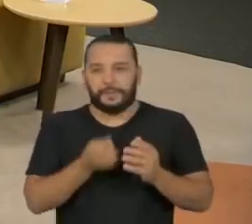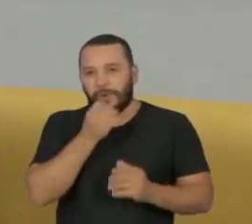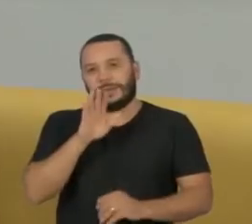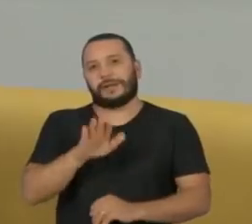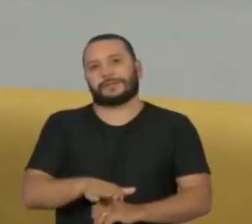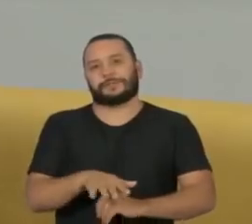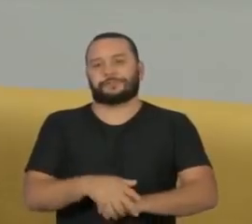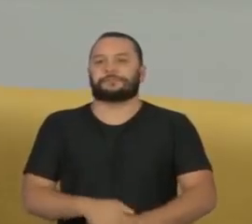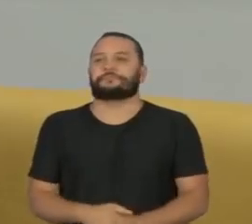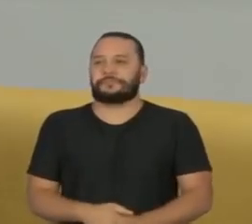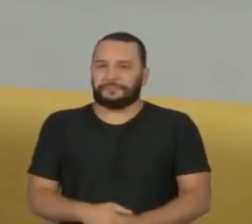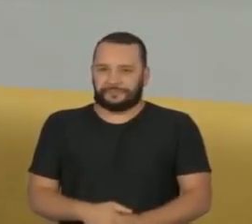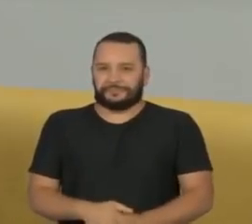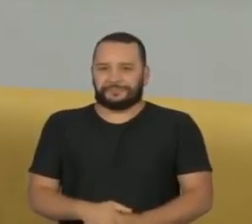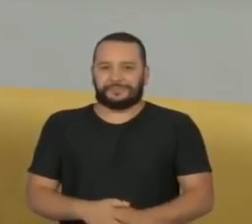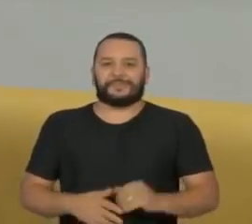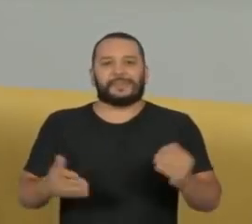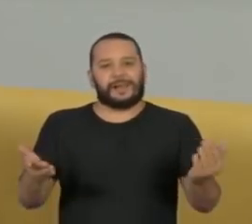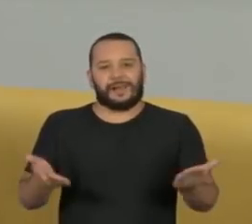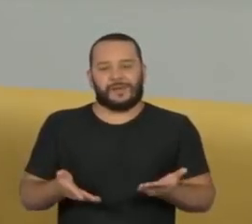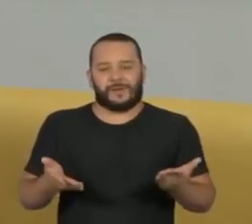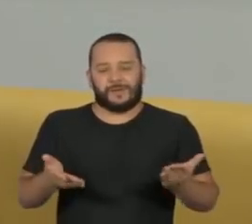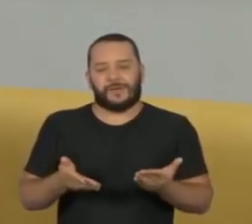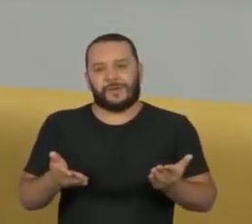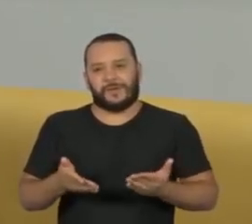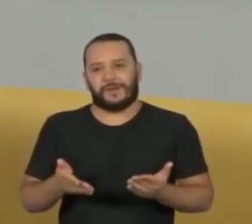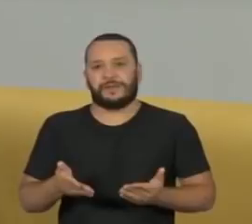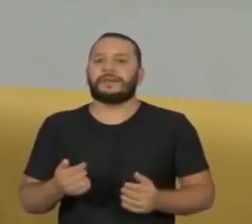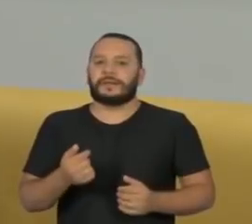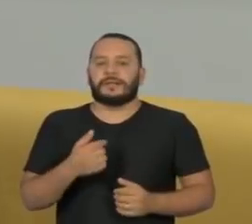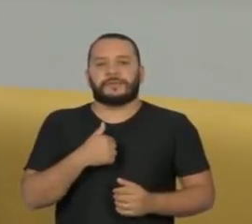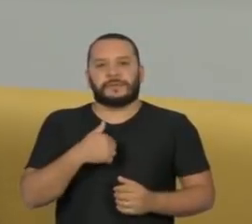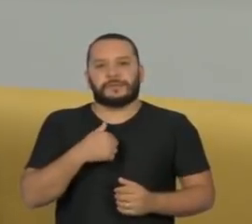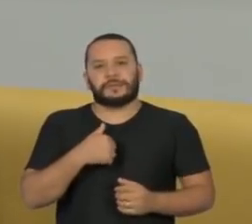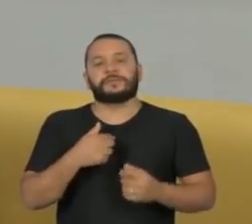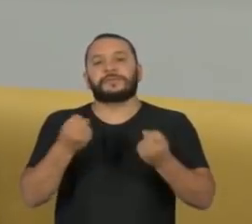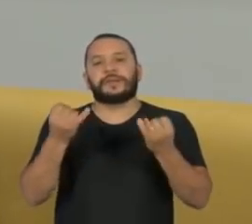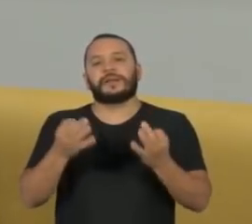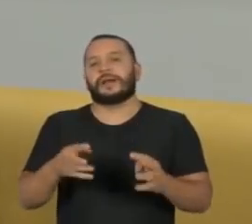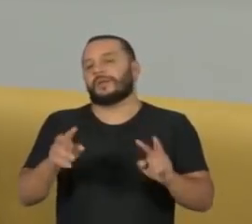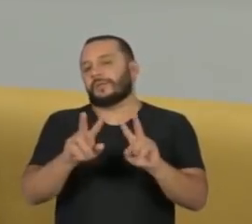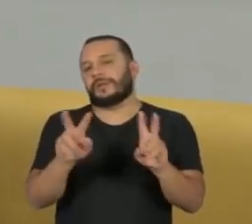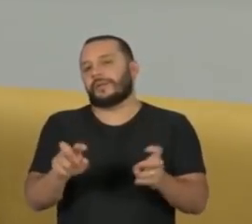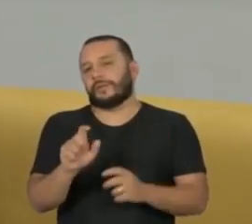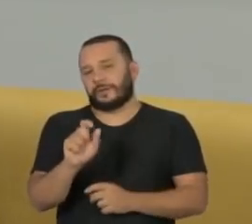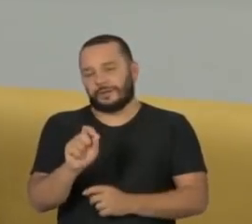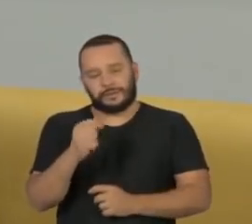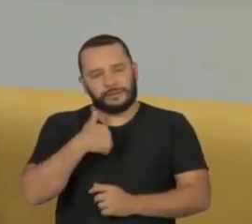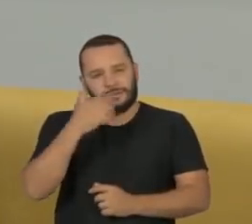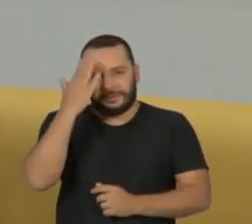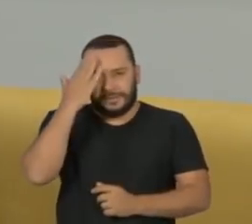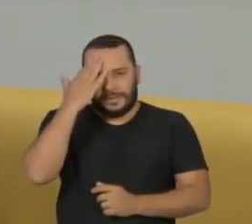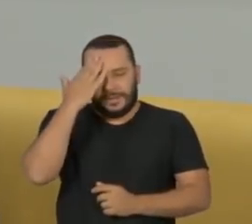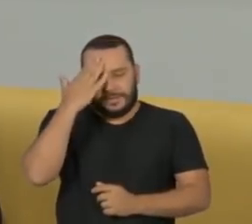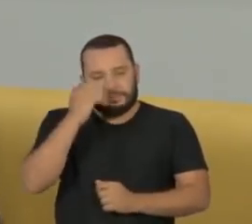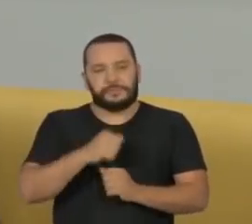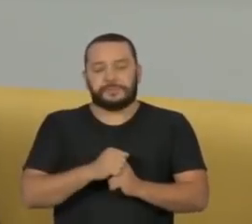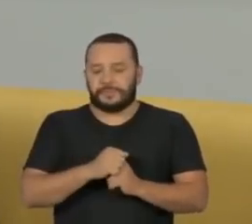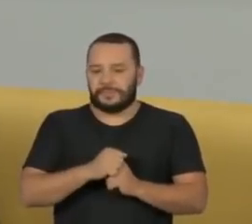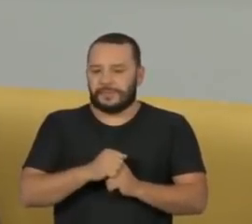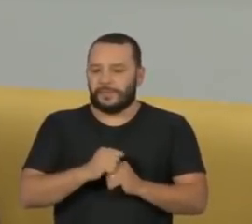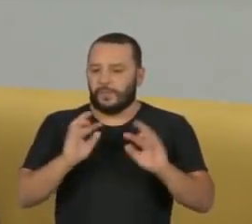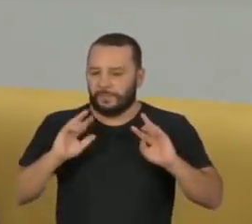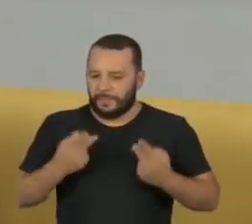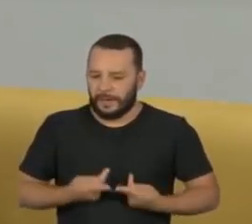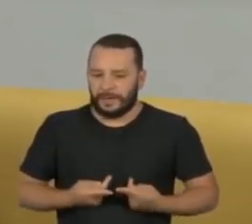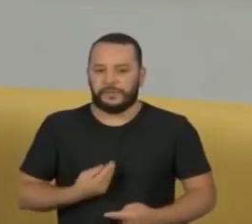começar justamente nesse ponto que a reportagem nos deixou. A gente sabe que o ser humano é feito para viver em sociedade.